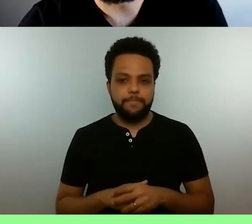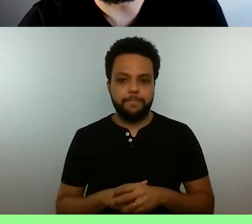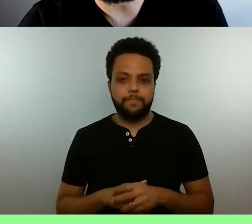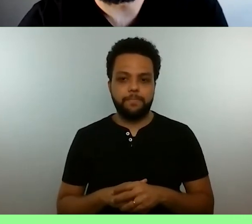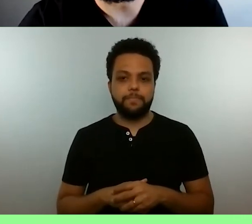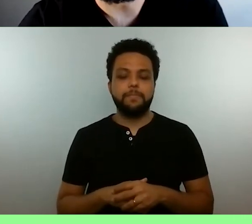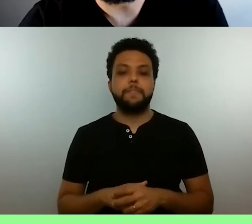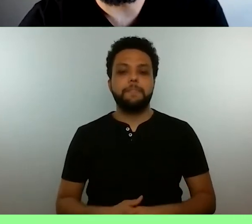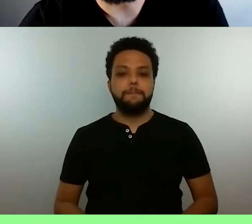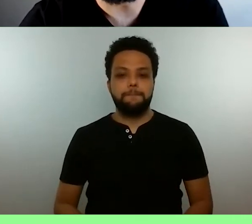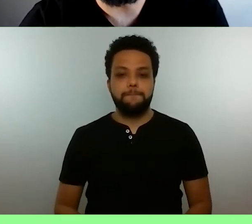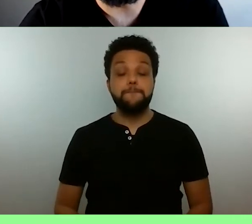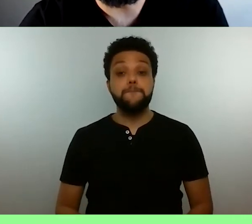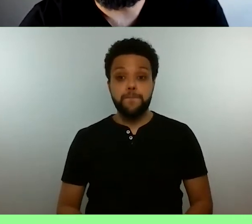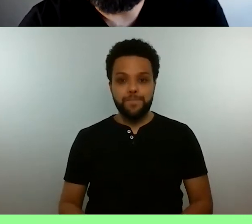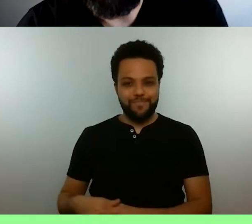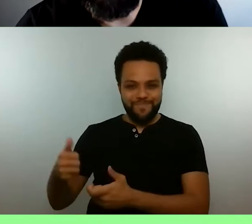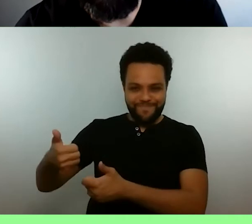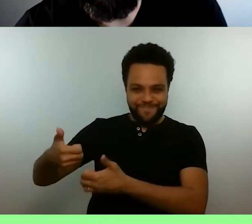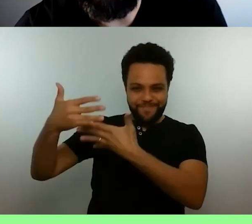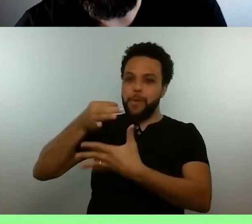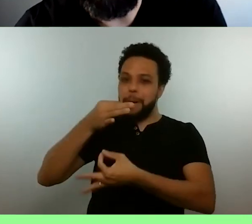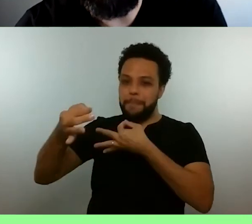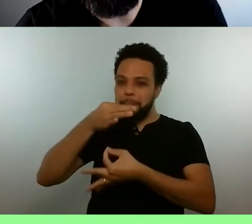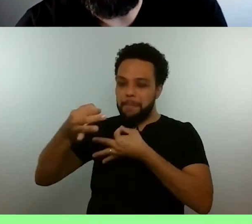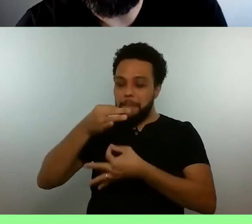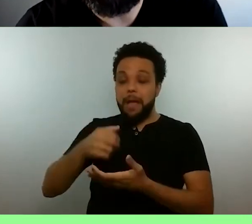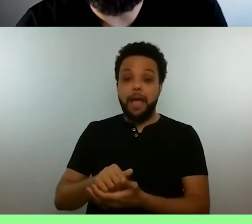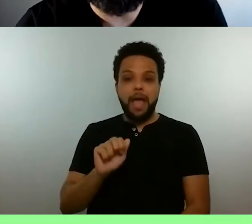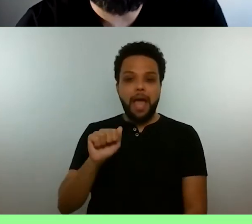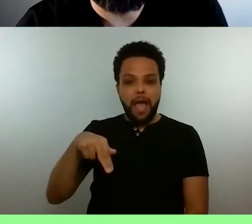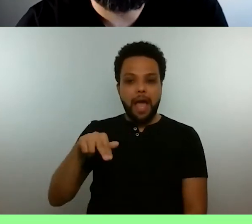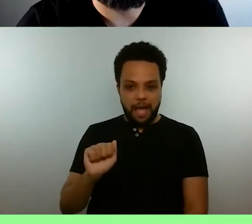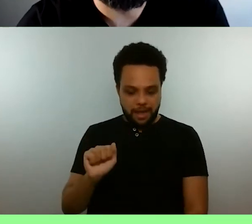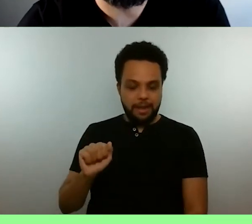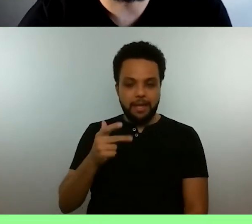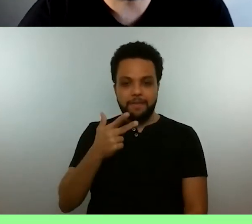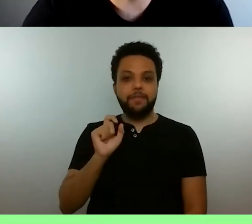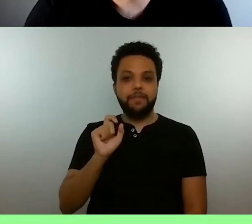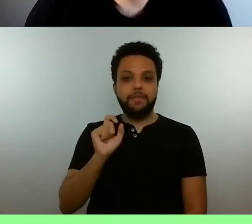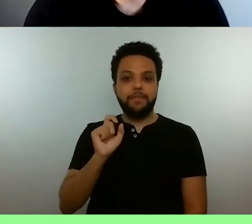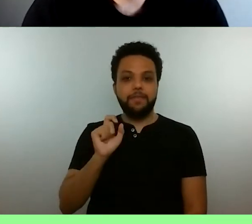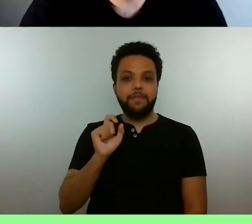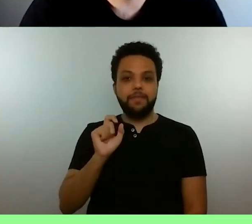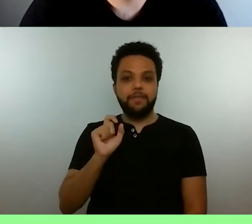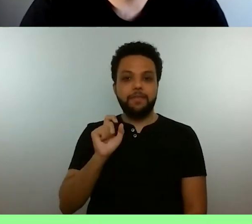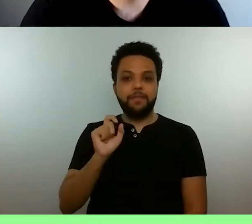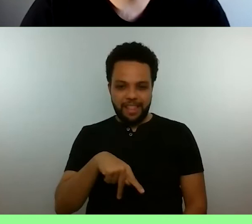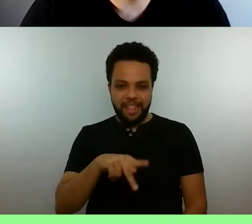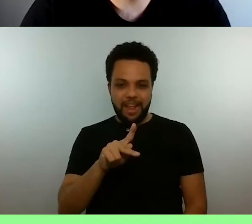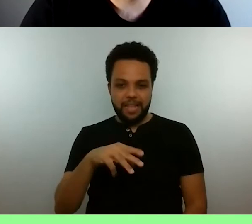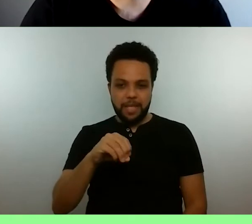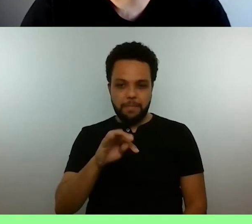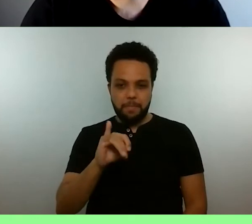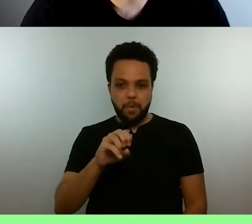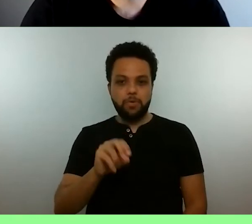Tem aqui alguns comentários. A Ana Coentro, ela comentou, né, que esse Dark Mode, por exemplo, ele ajuda quem tem